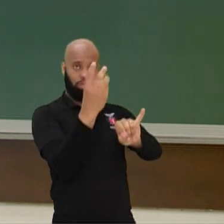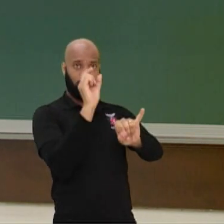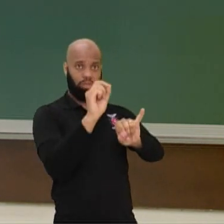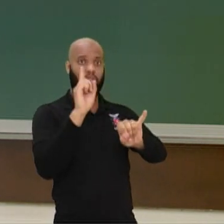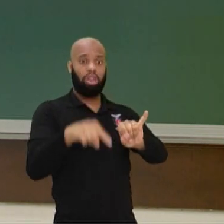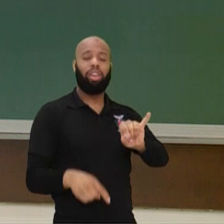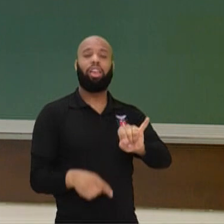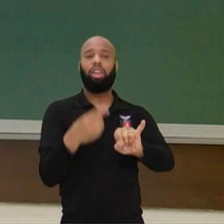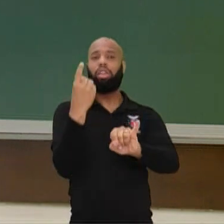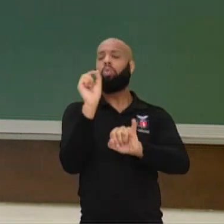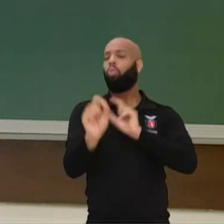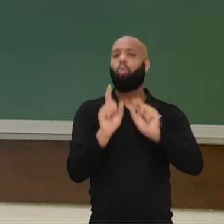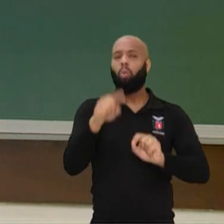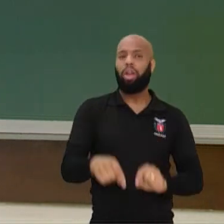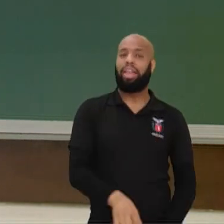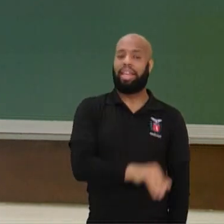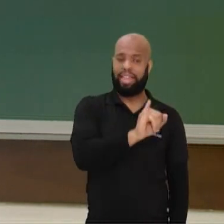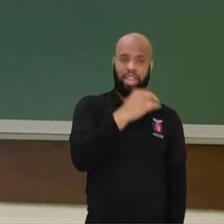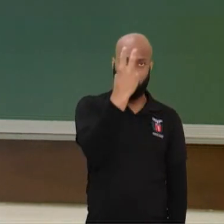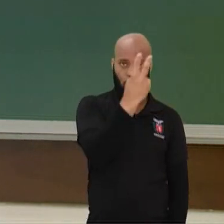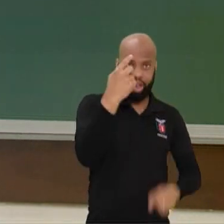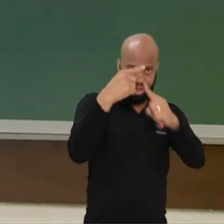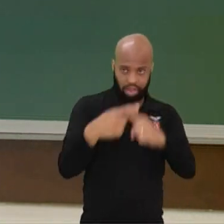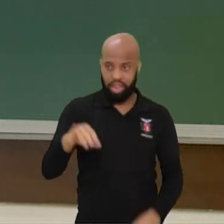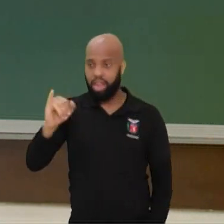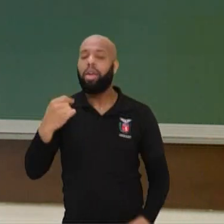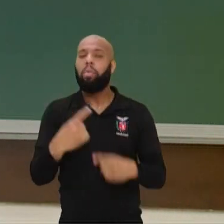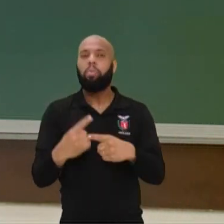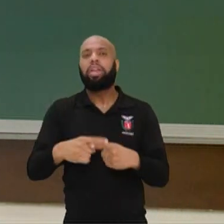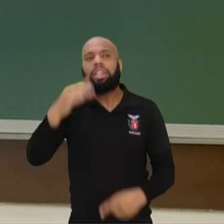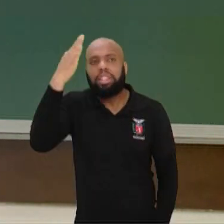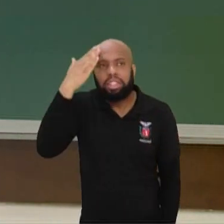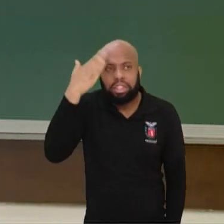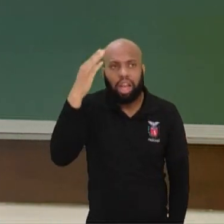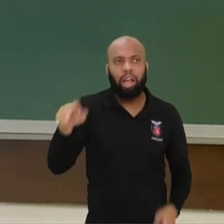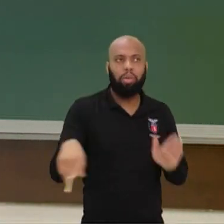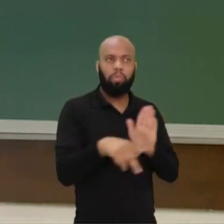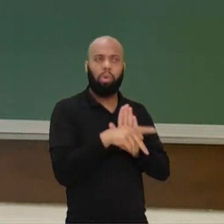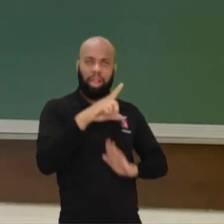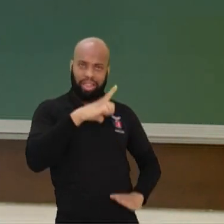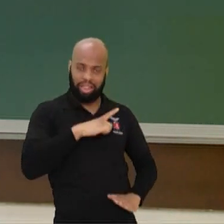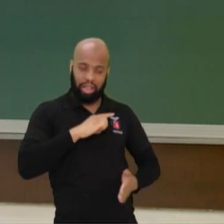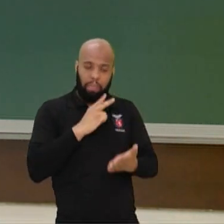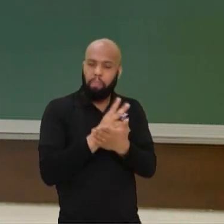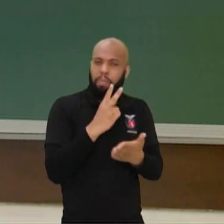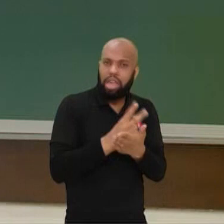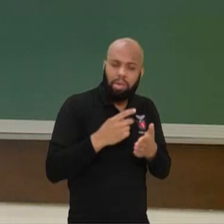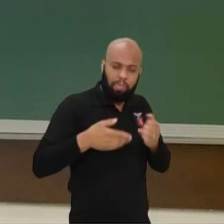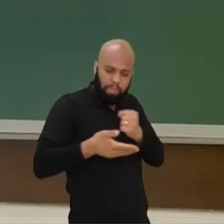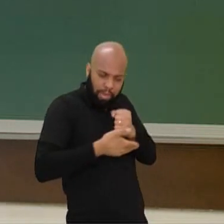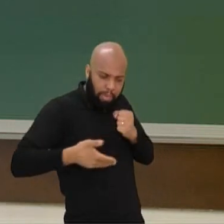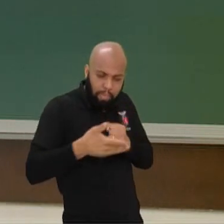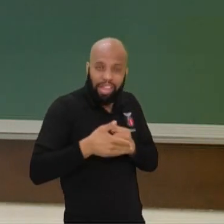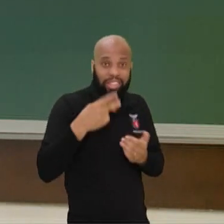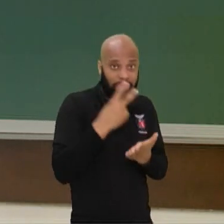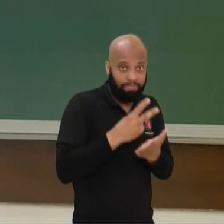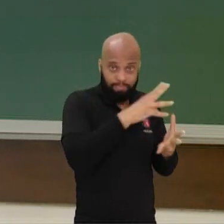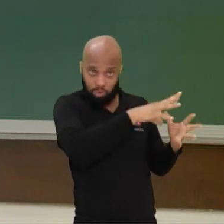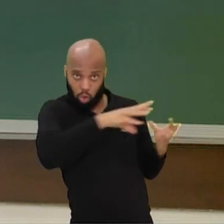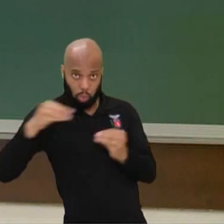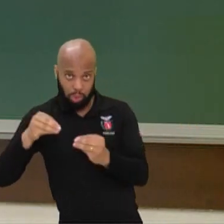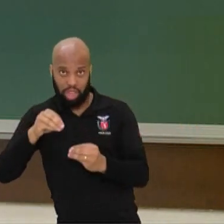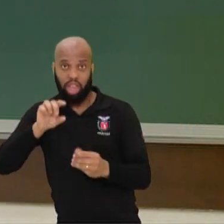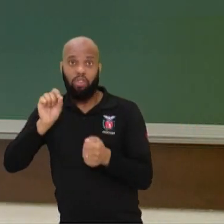I ao quadrado vezes i, porque a gente sabe que quando eu tenho produto de potências com a mesma base, a base repete-se